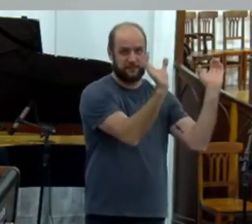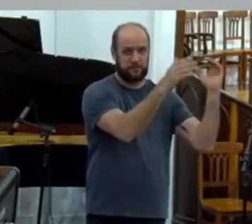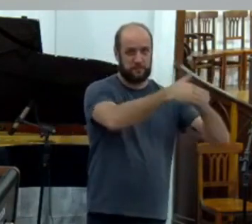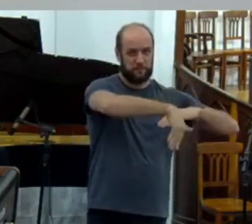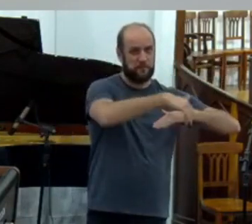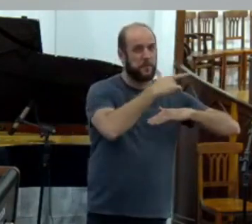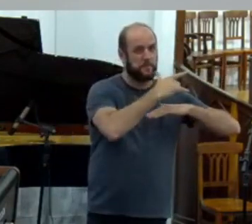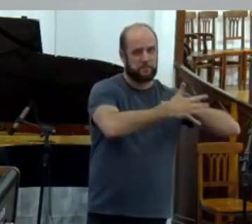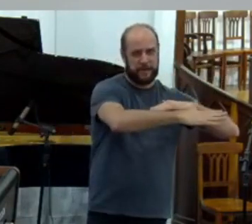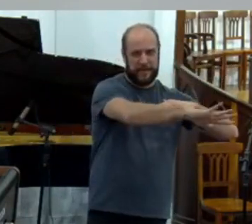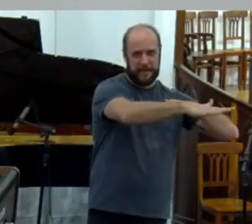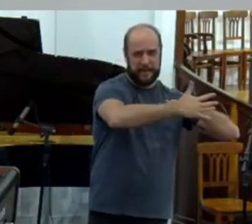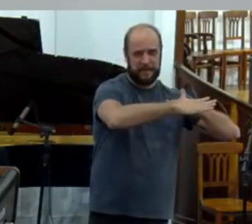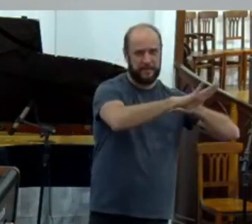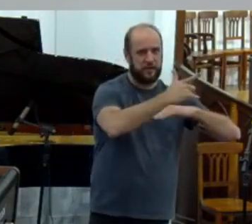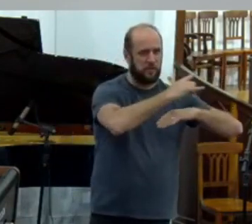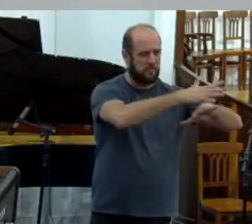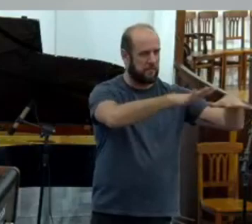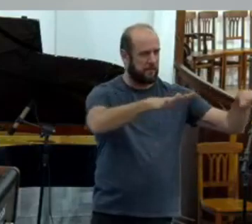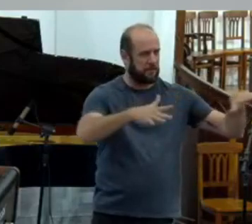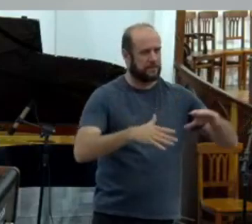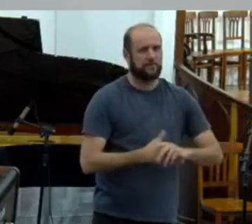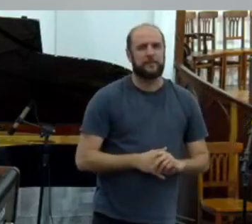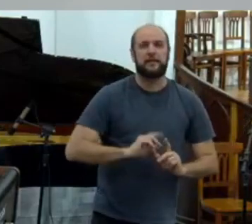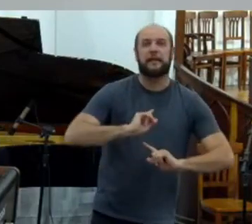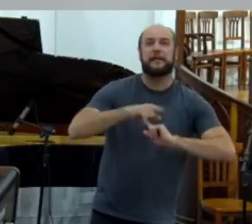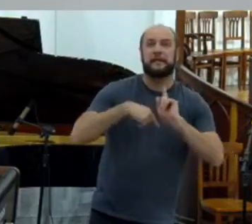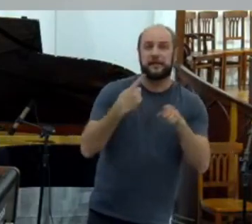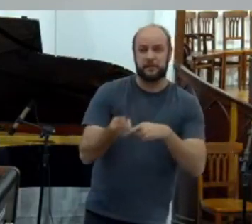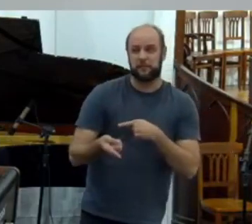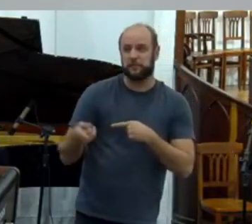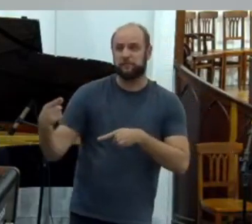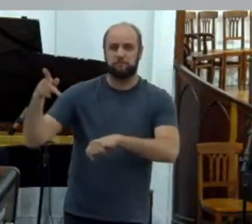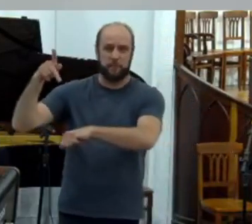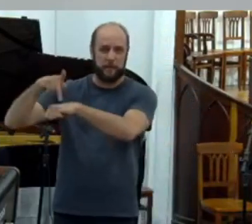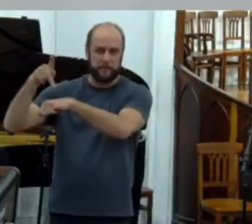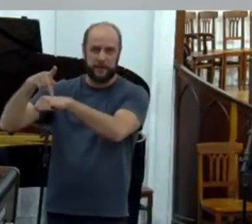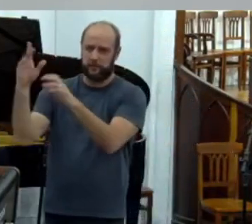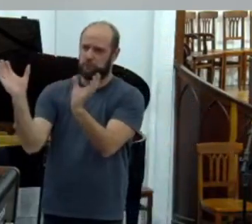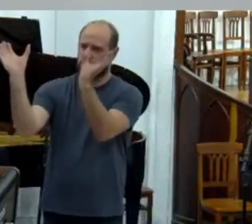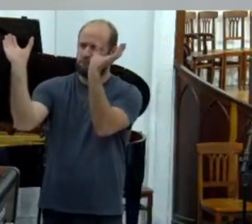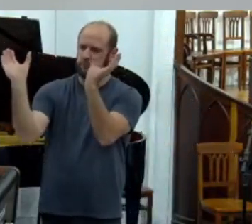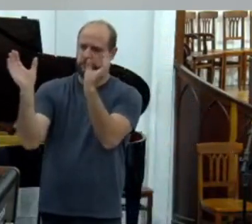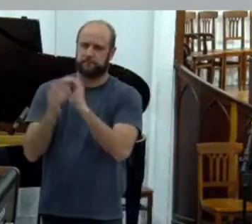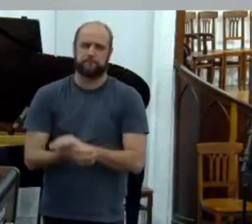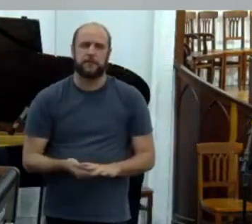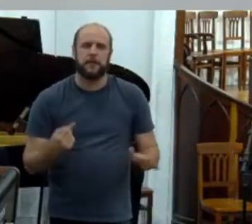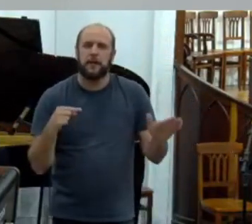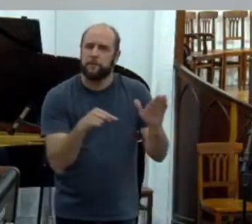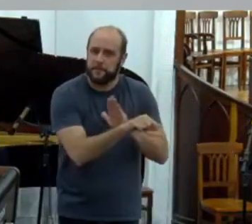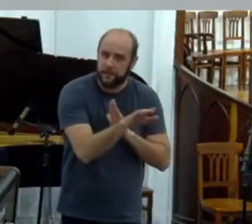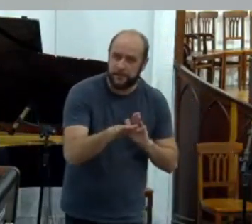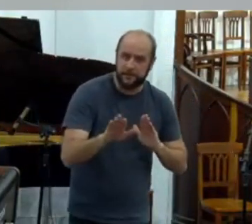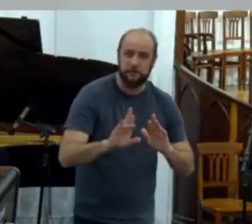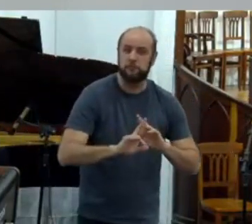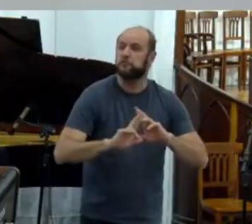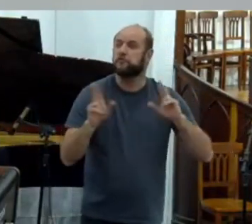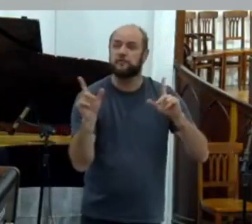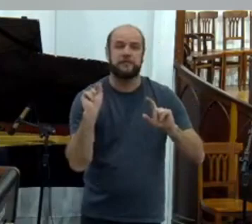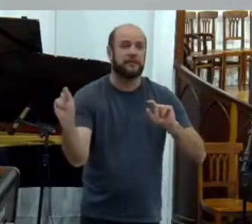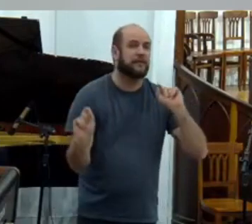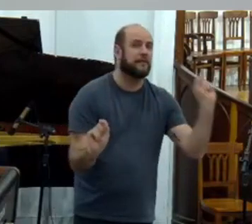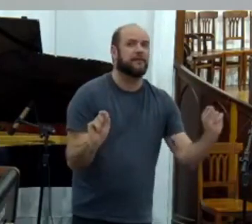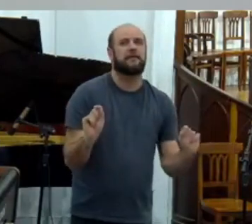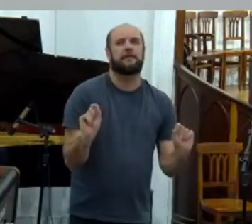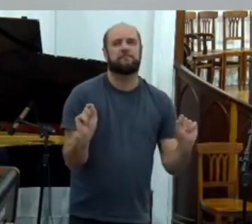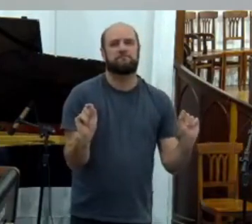da praia, junto ao mar, e depois um castelo de areia sobre uma rocha. E perguntando para elas qual a diferença de se